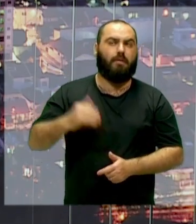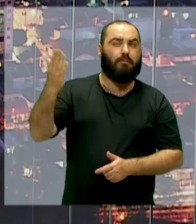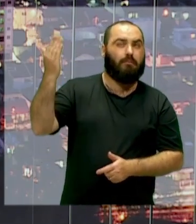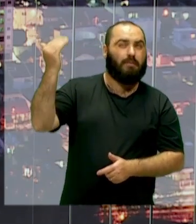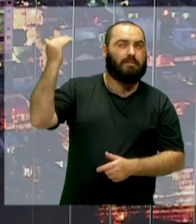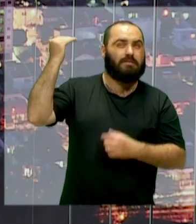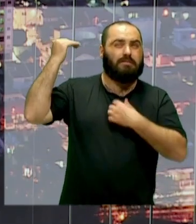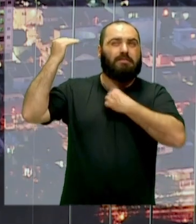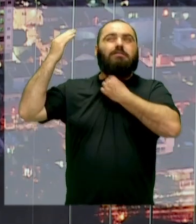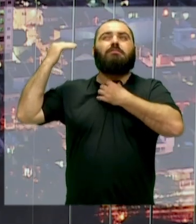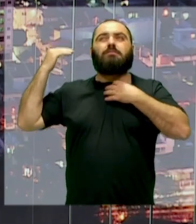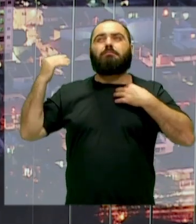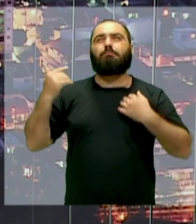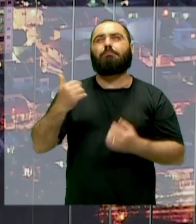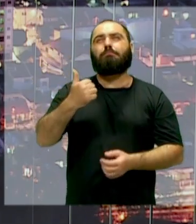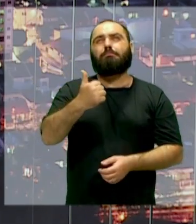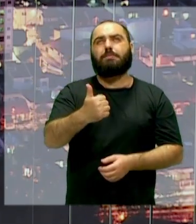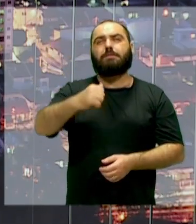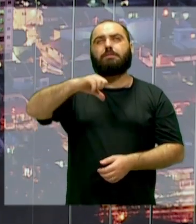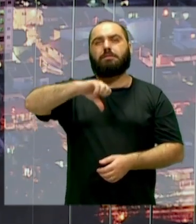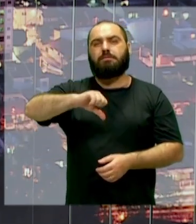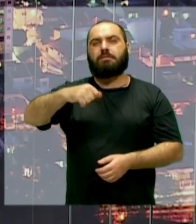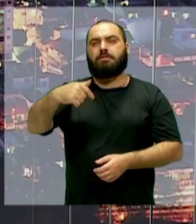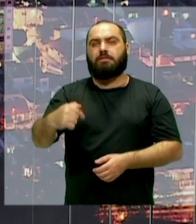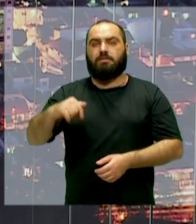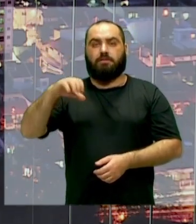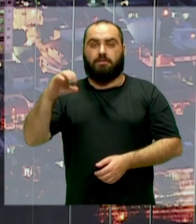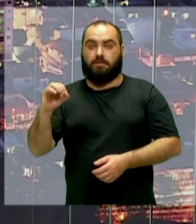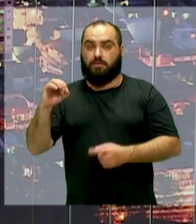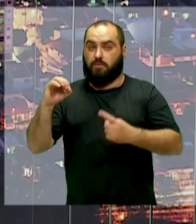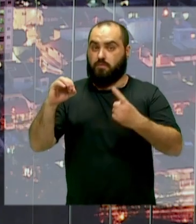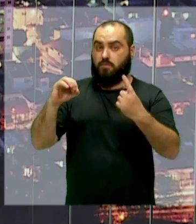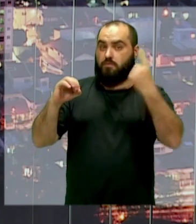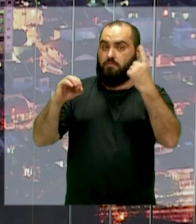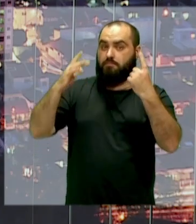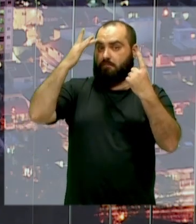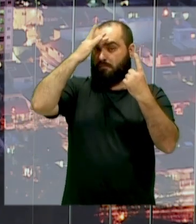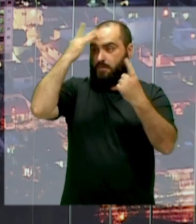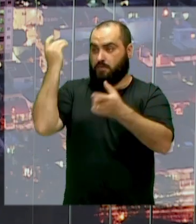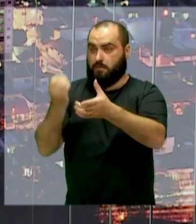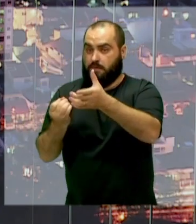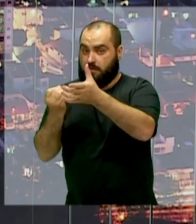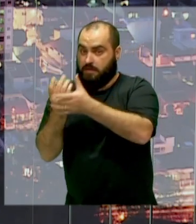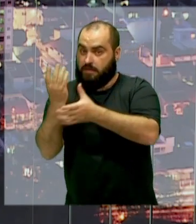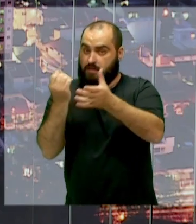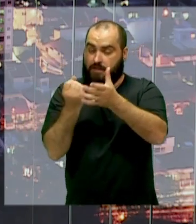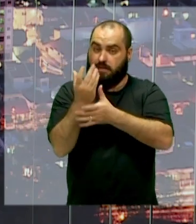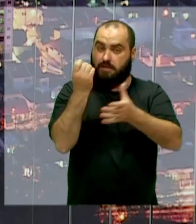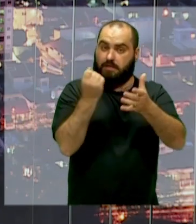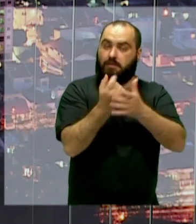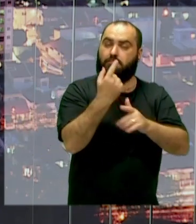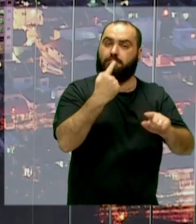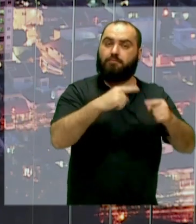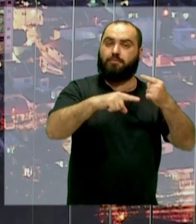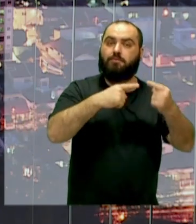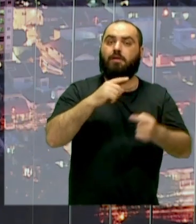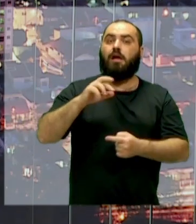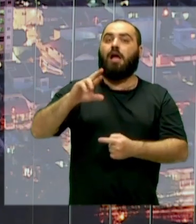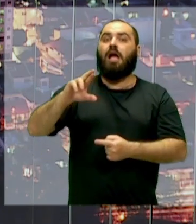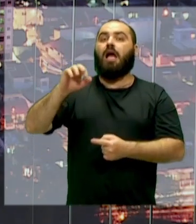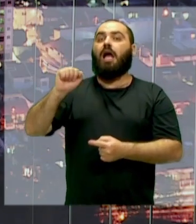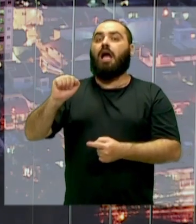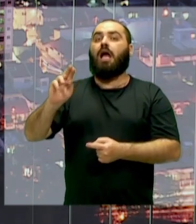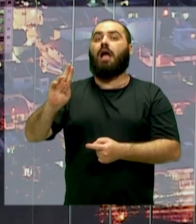anos idos de 1970 um compositor e filósofo alternativo né o Raul seixa já